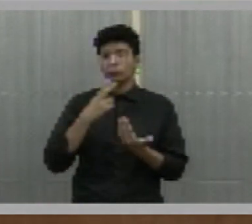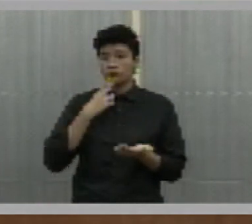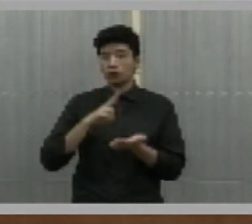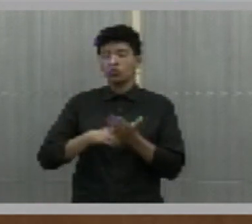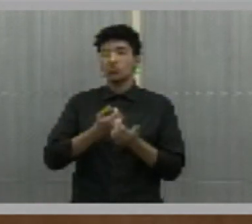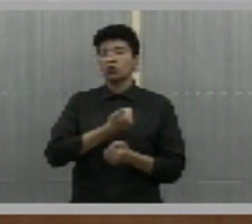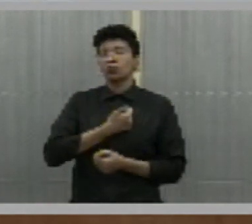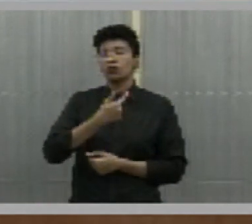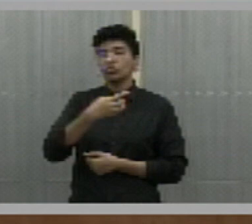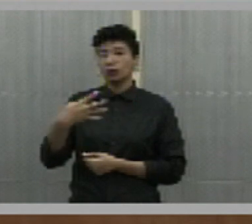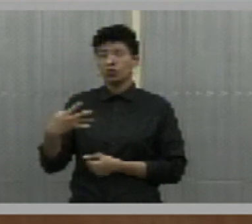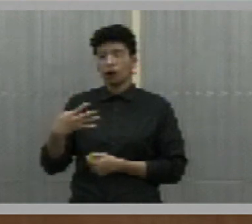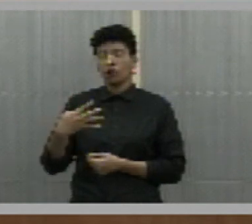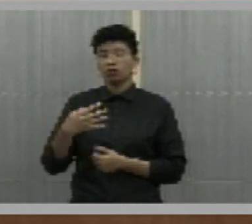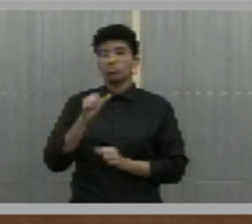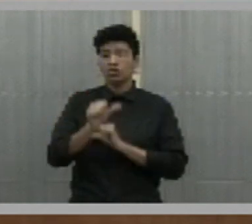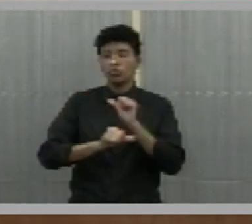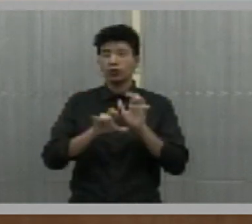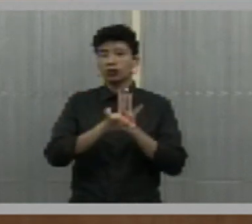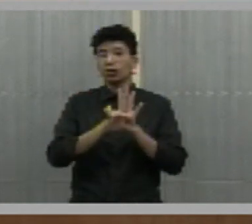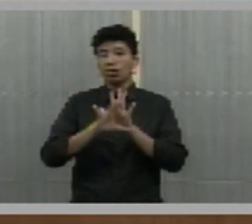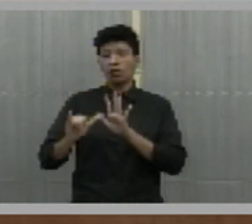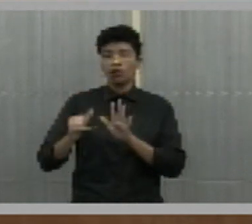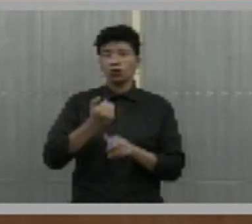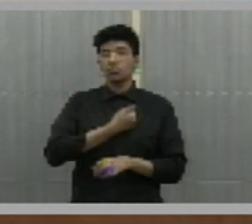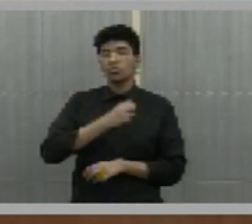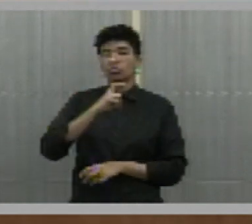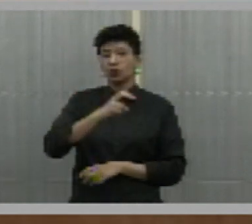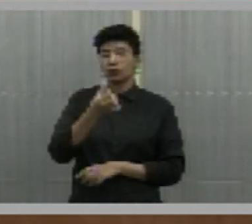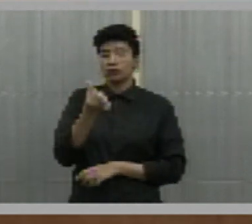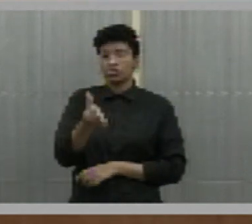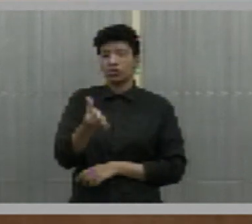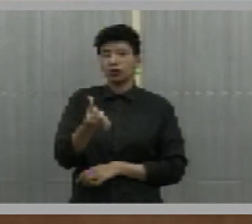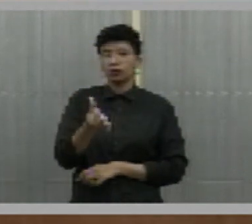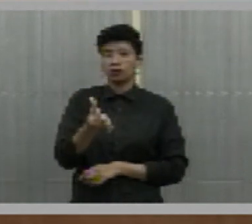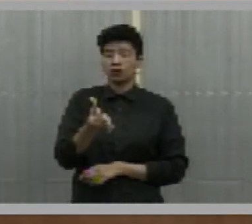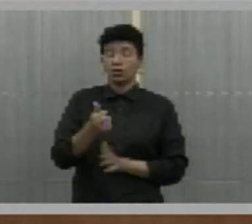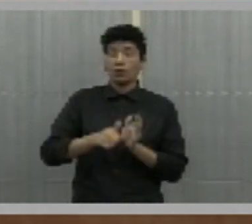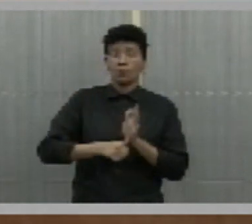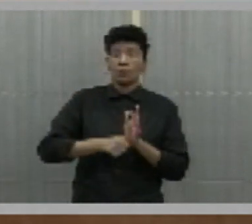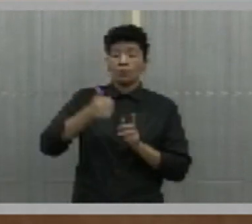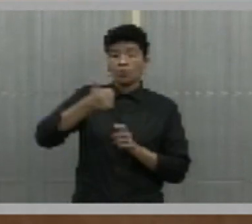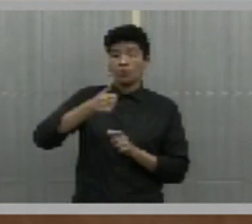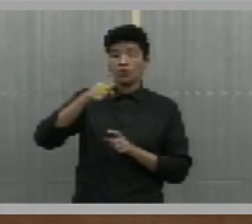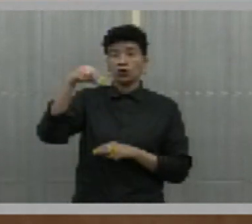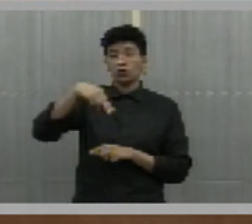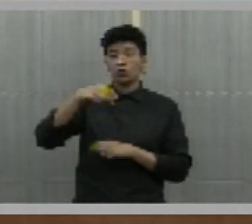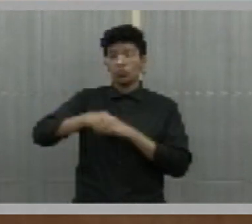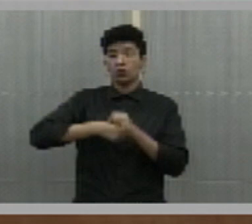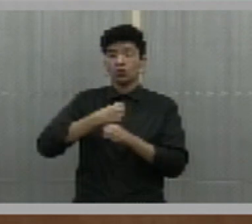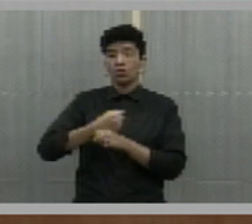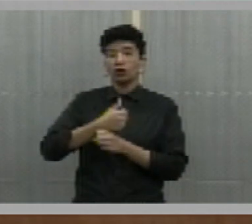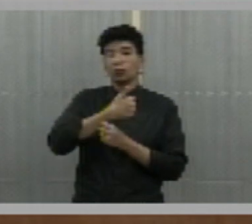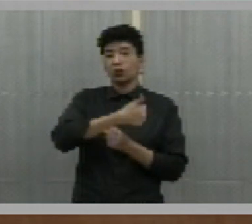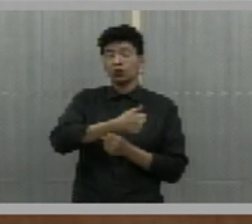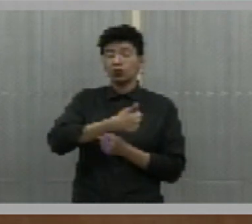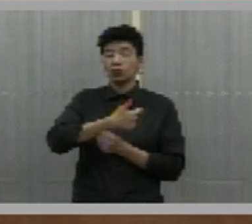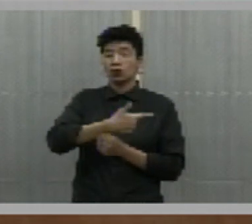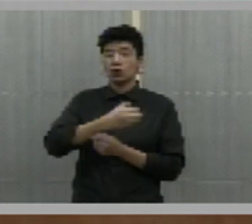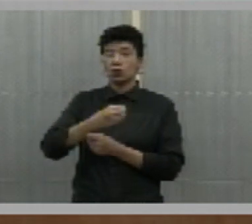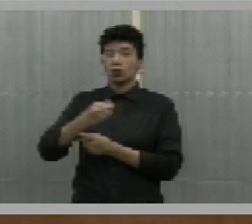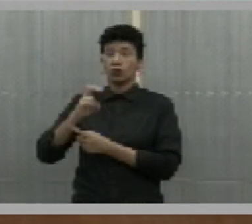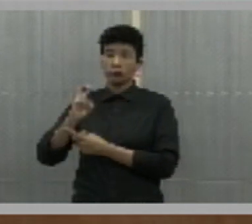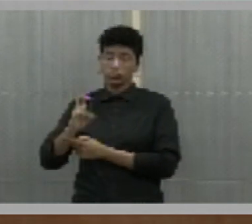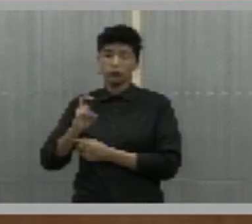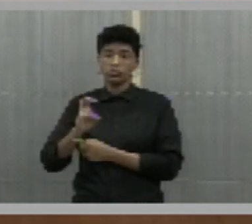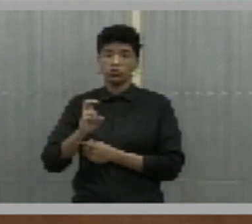número 24. Altera a Lei Complementar número 56, de 1º de novembro de 2005.